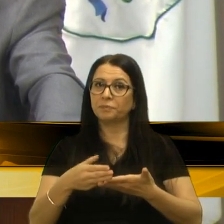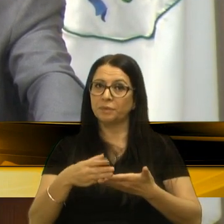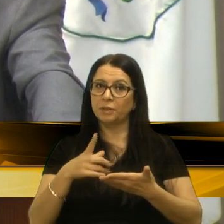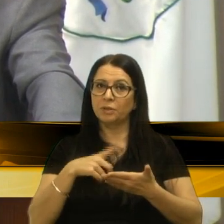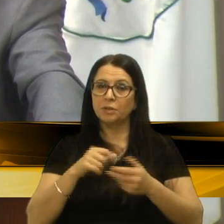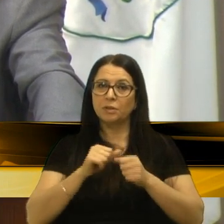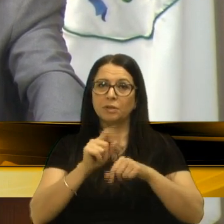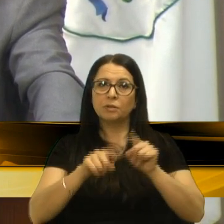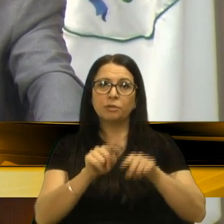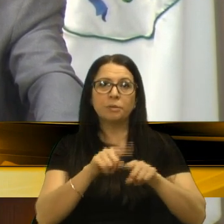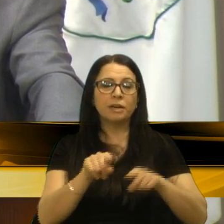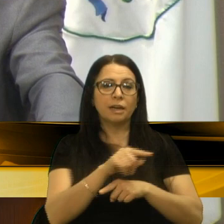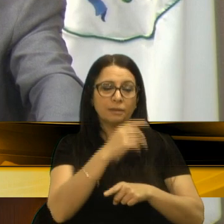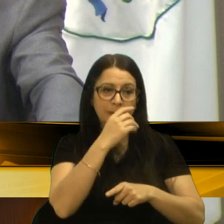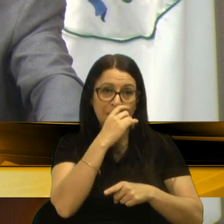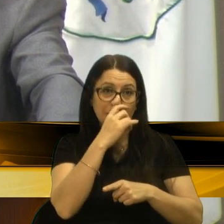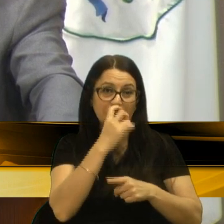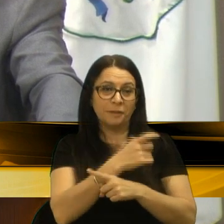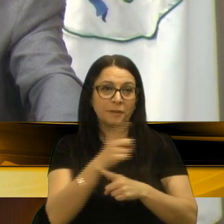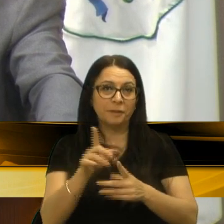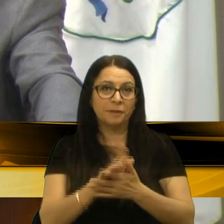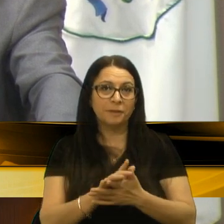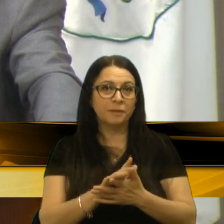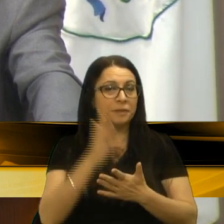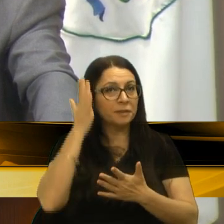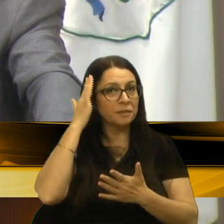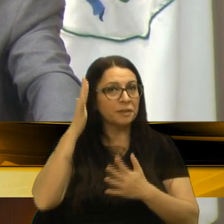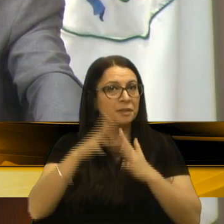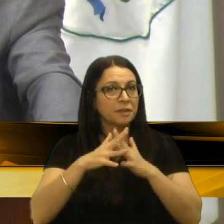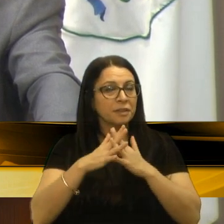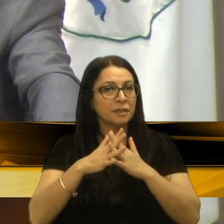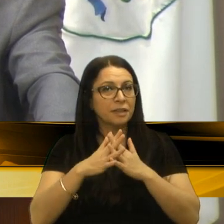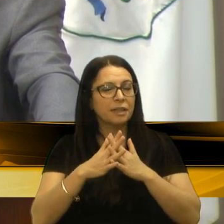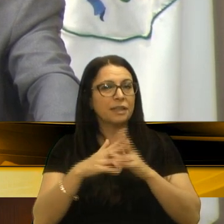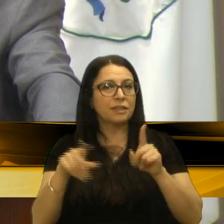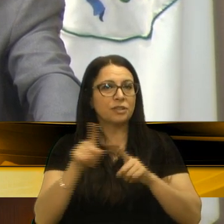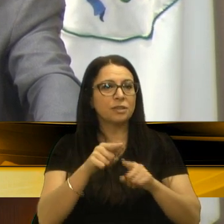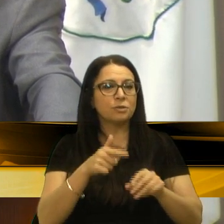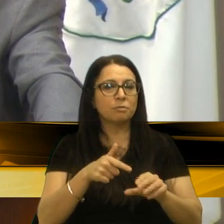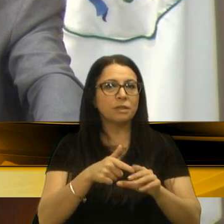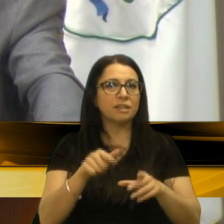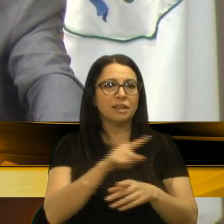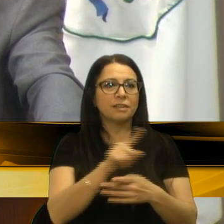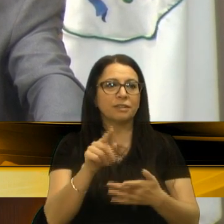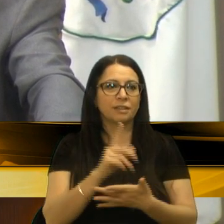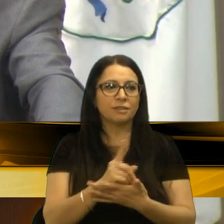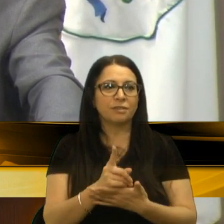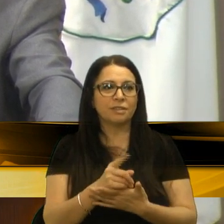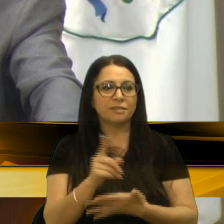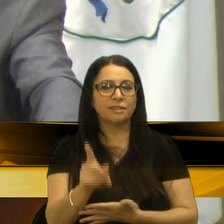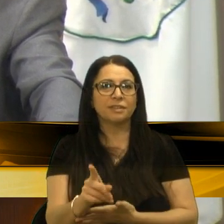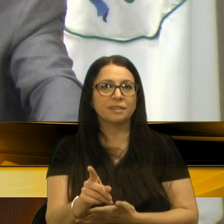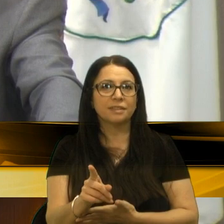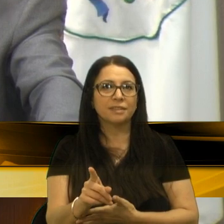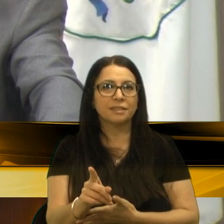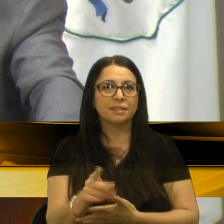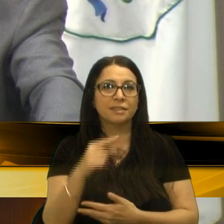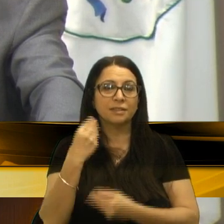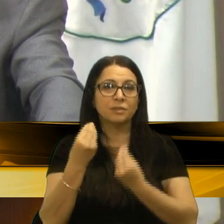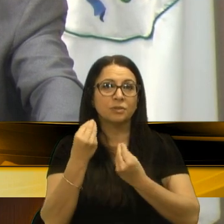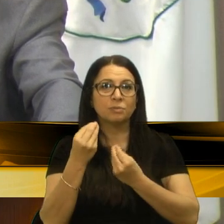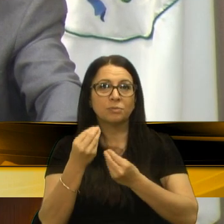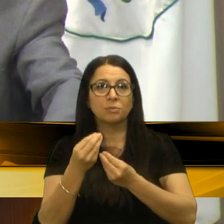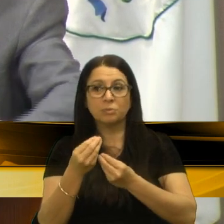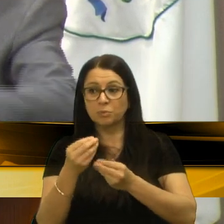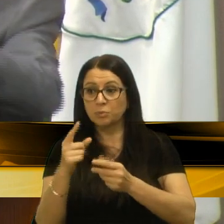supermercado e sabíamos o drama que era conseguir combustível aos finais de semana para fazer a entrega de rancho. E foi a salvação dos táxis na